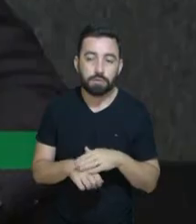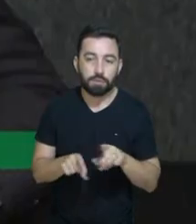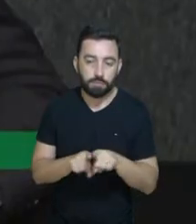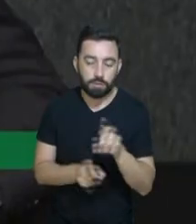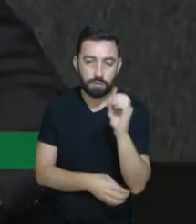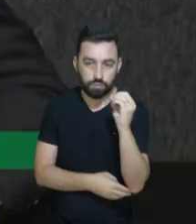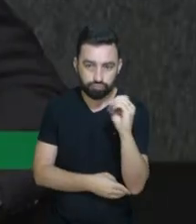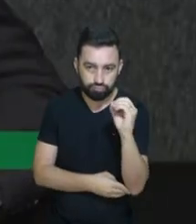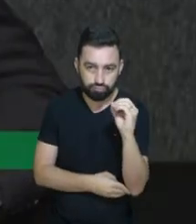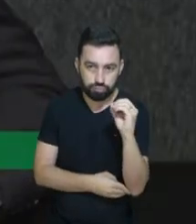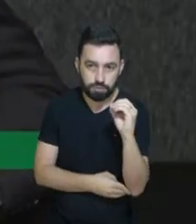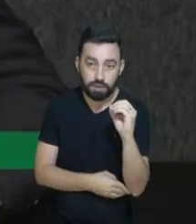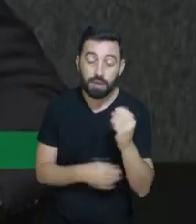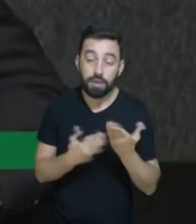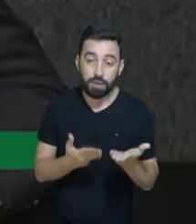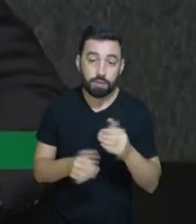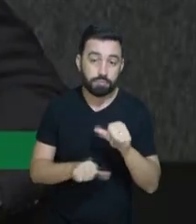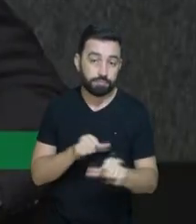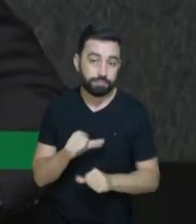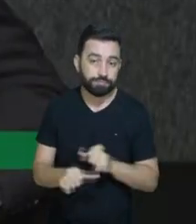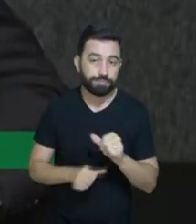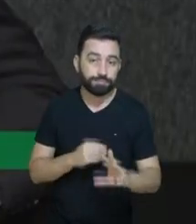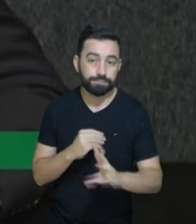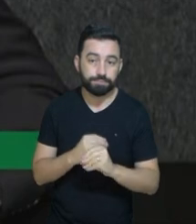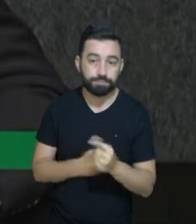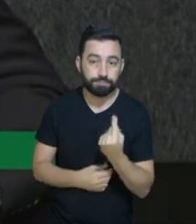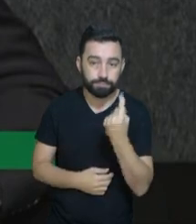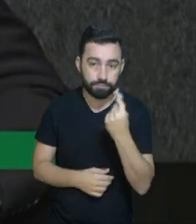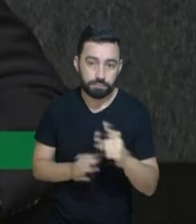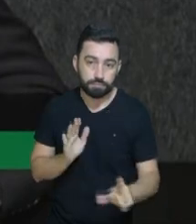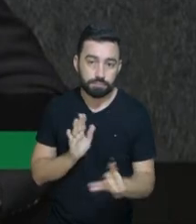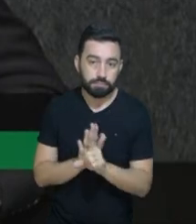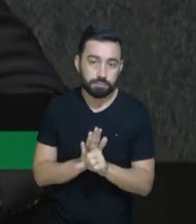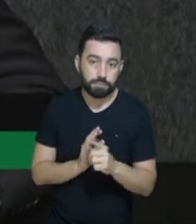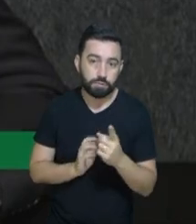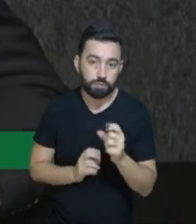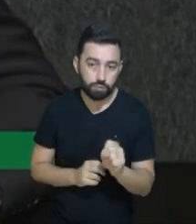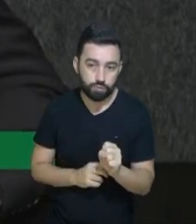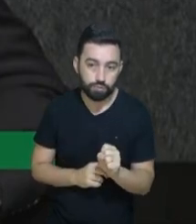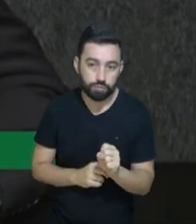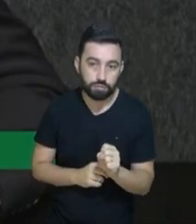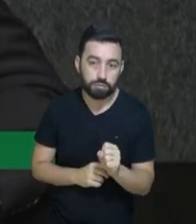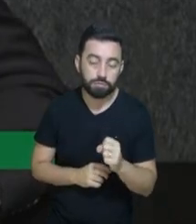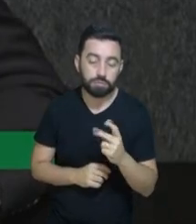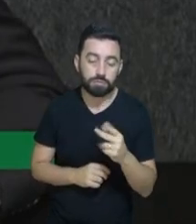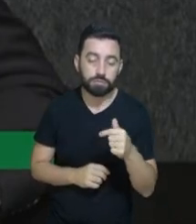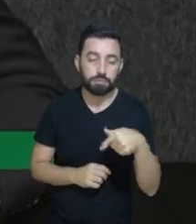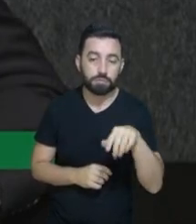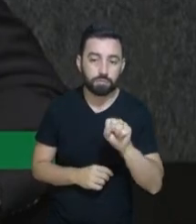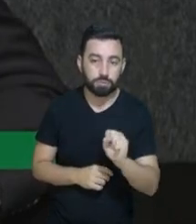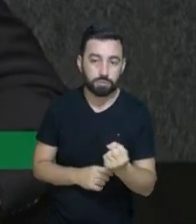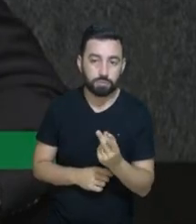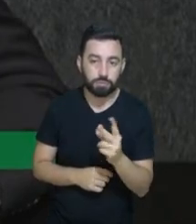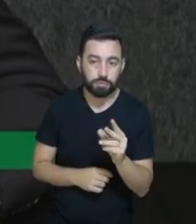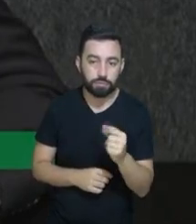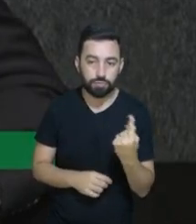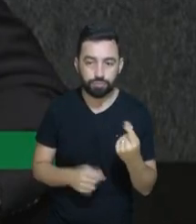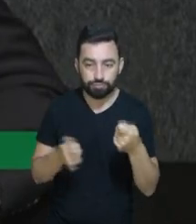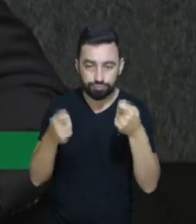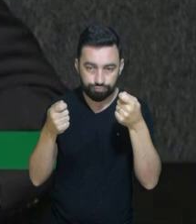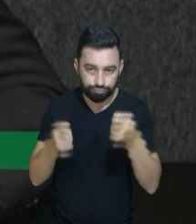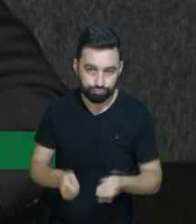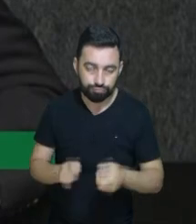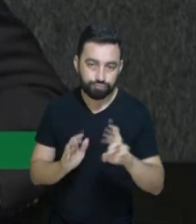gutz que altera o anexo único da lei número 18 278/2021 consolida os atos